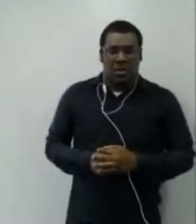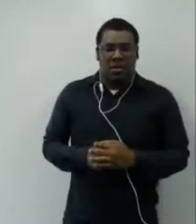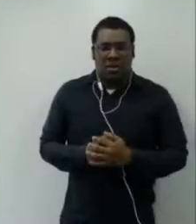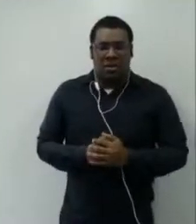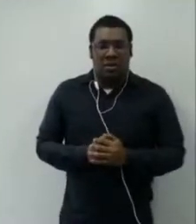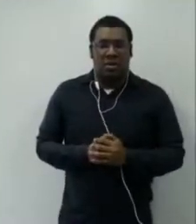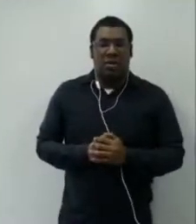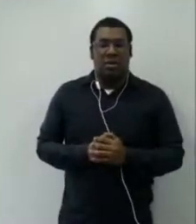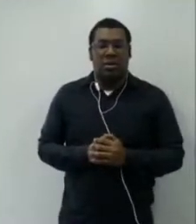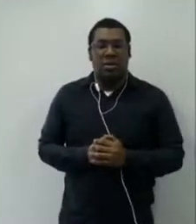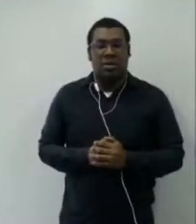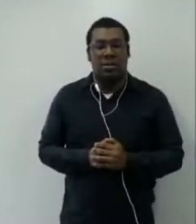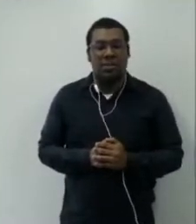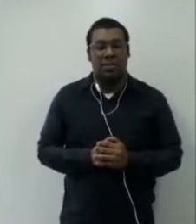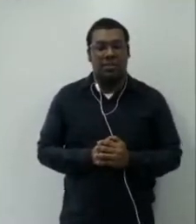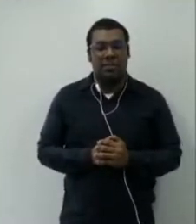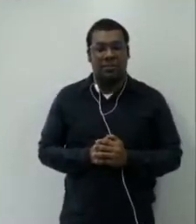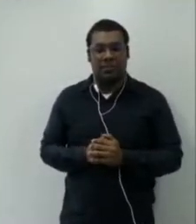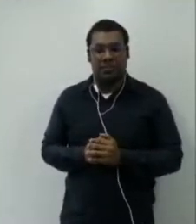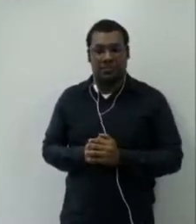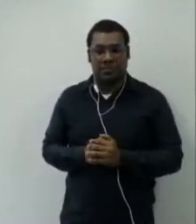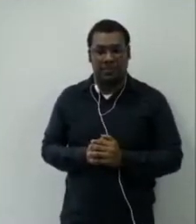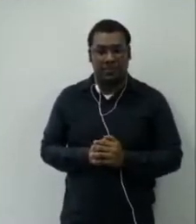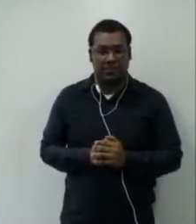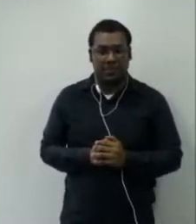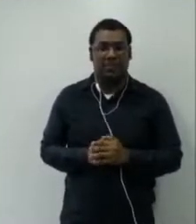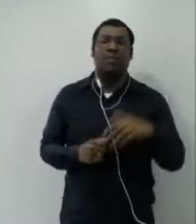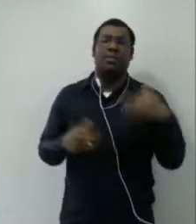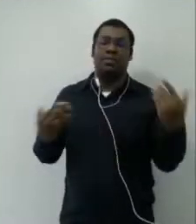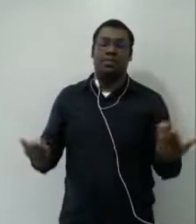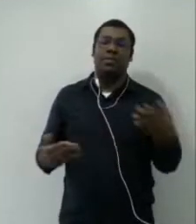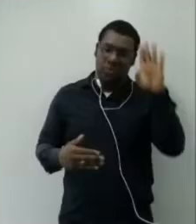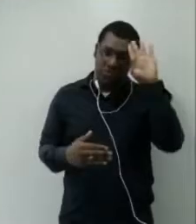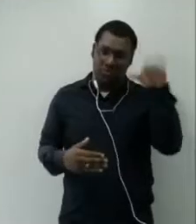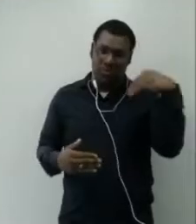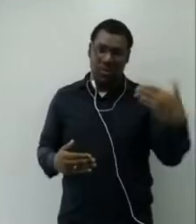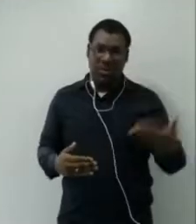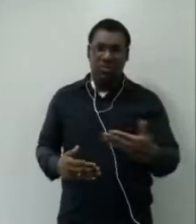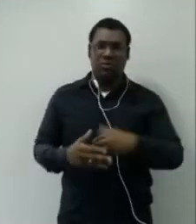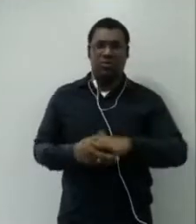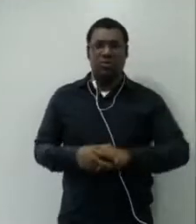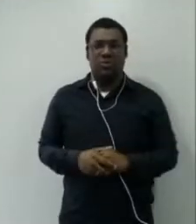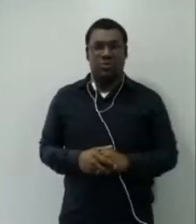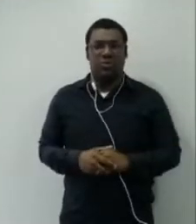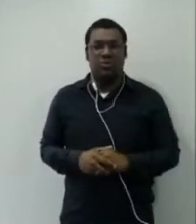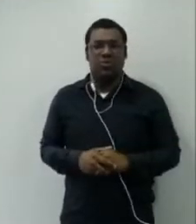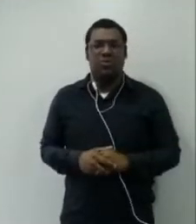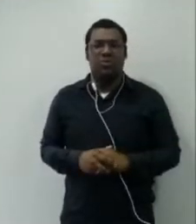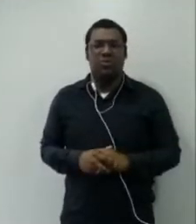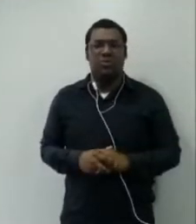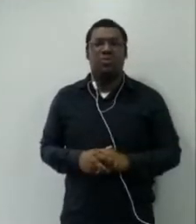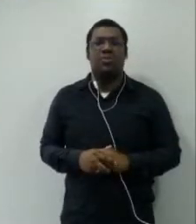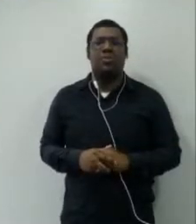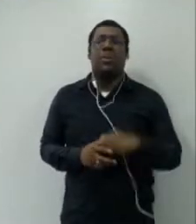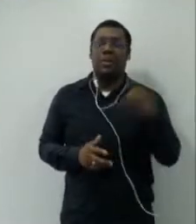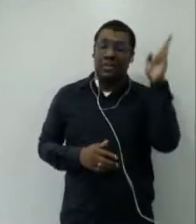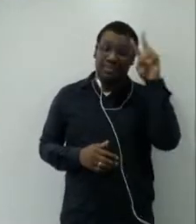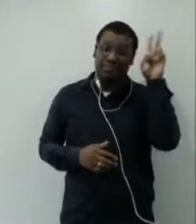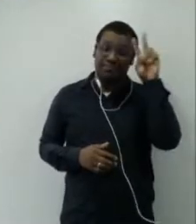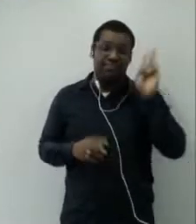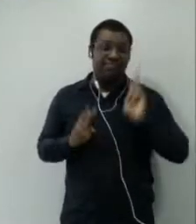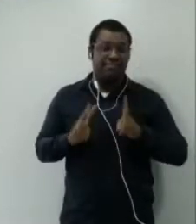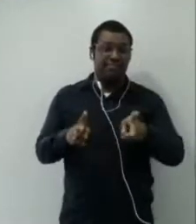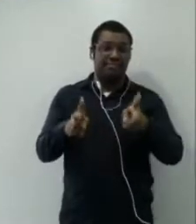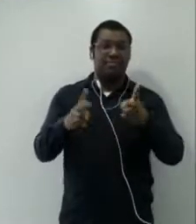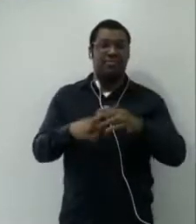Além da força de seus votos, que sobreviverão como clássicos, com certeza, na